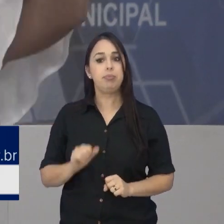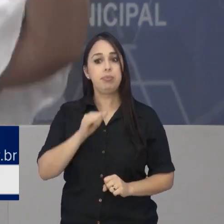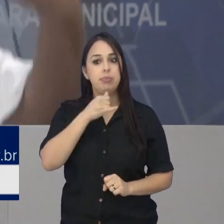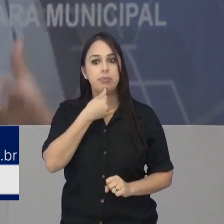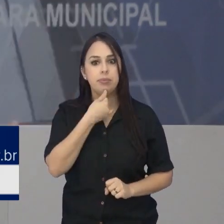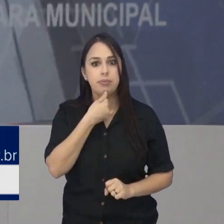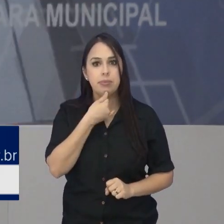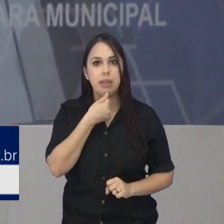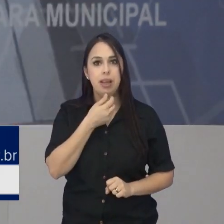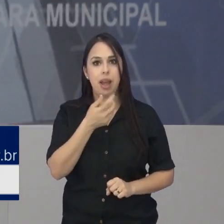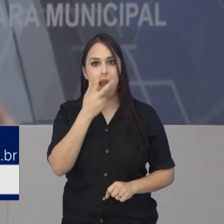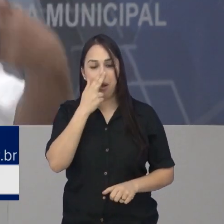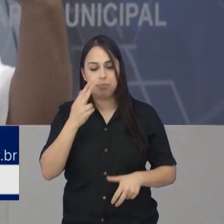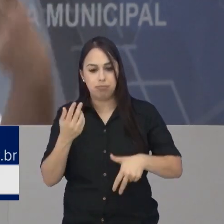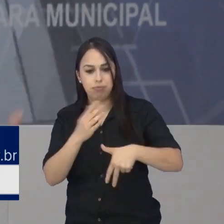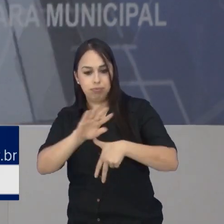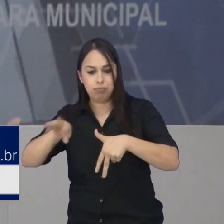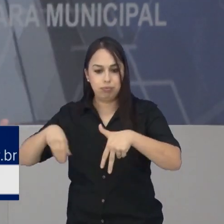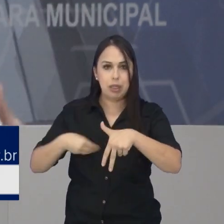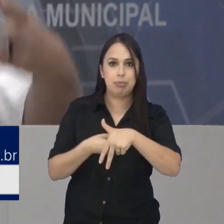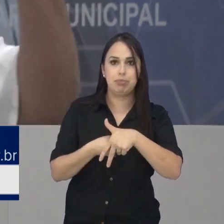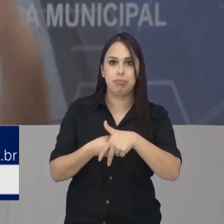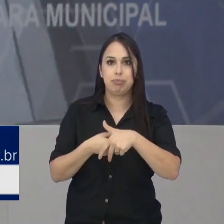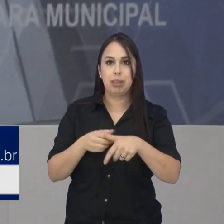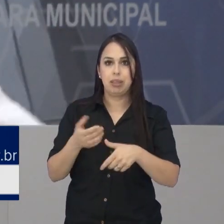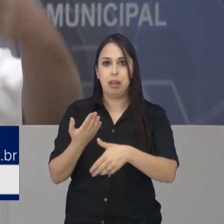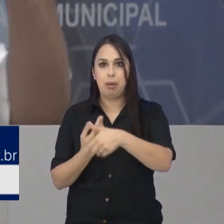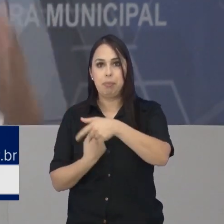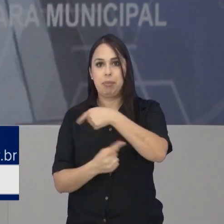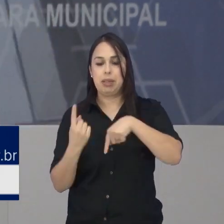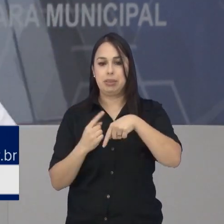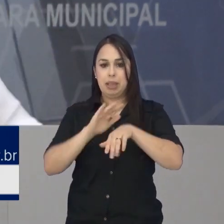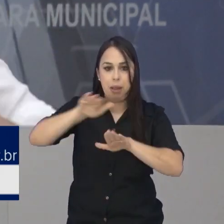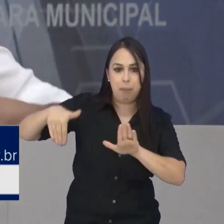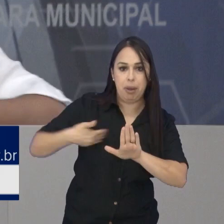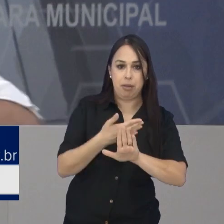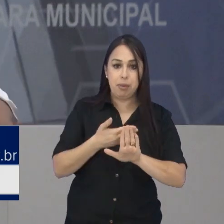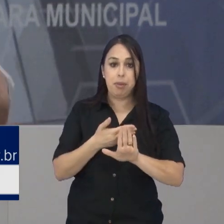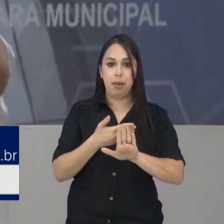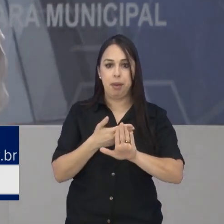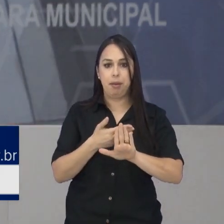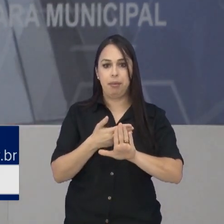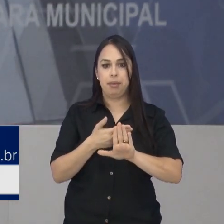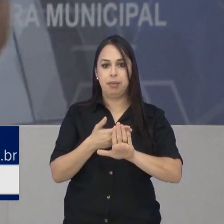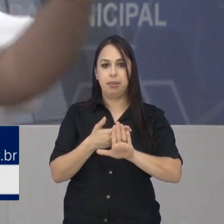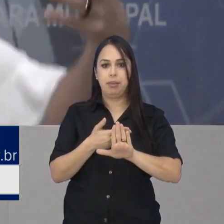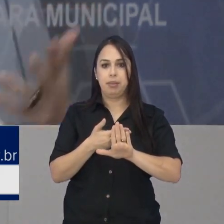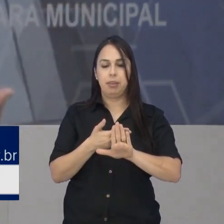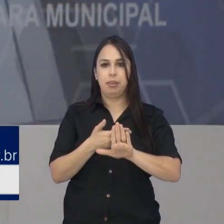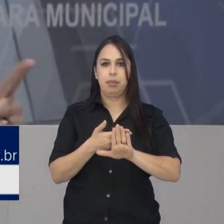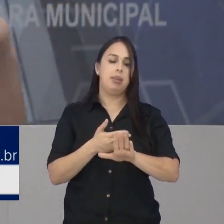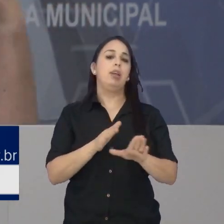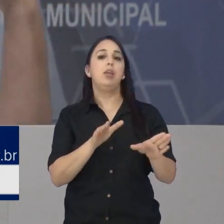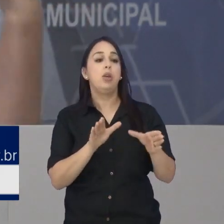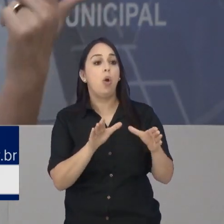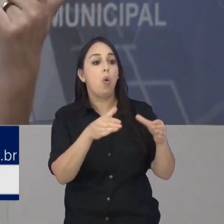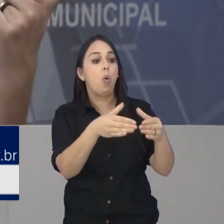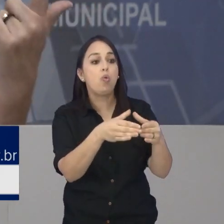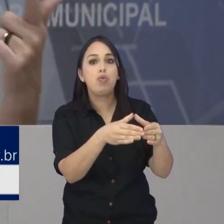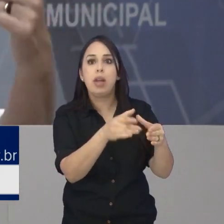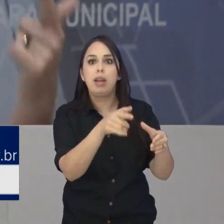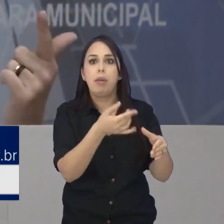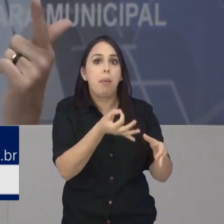uma manobra, um tapa na cara dos artistas, do conselho, que nem